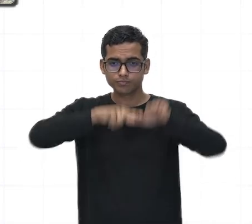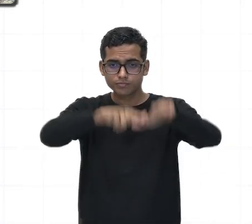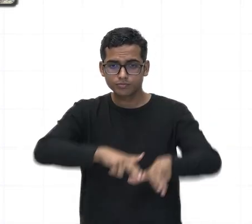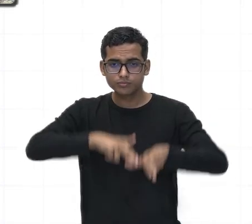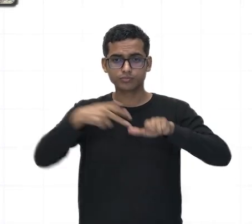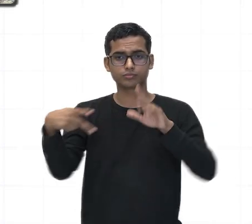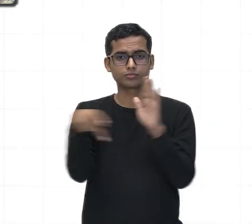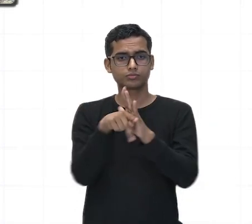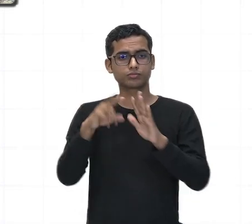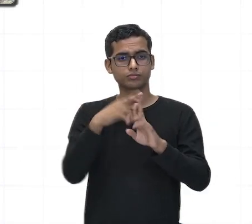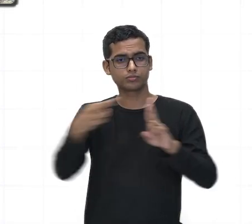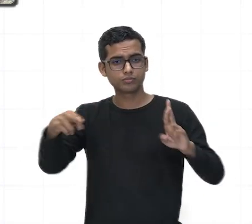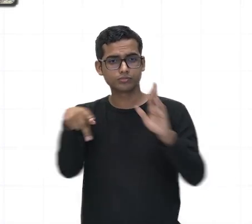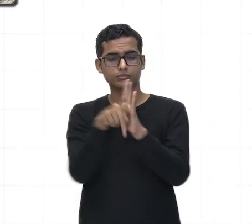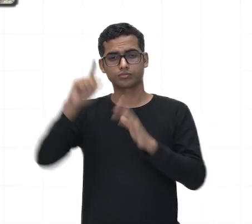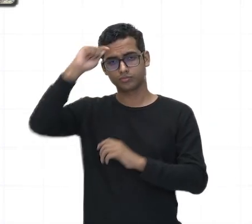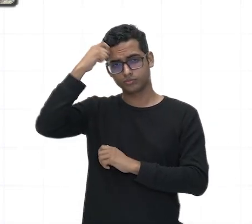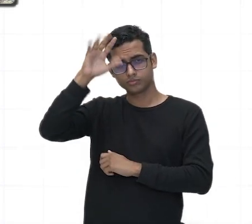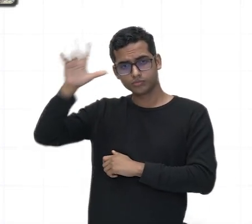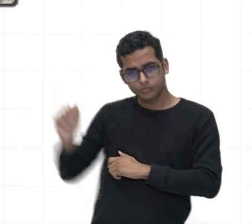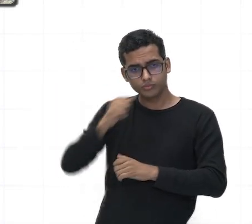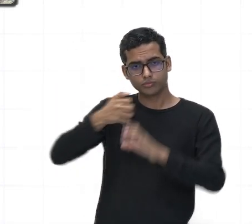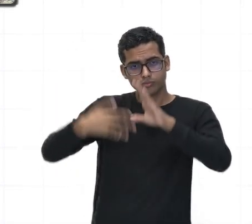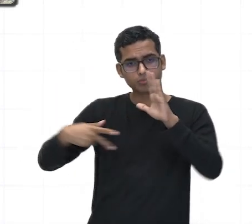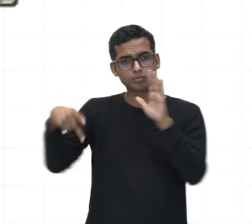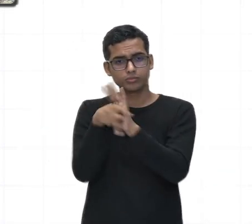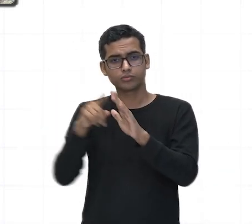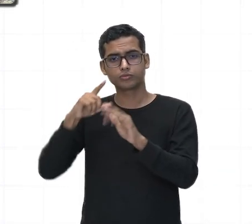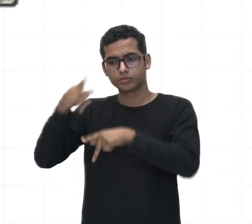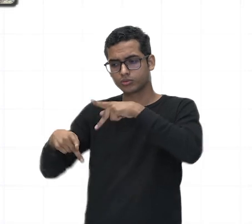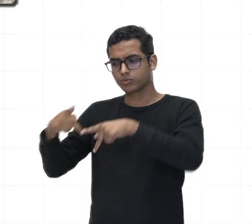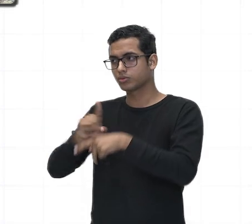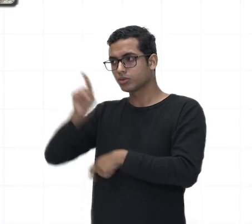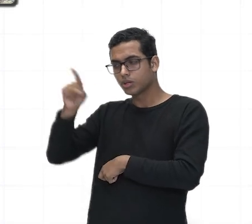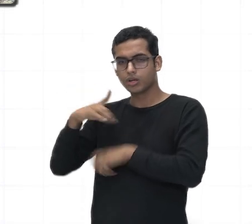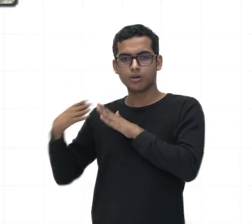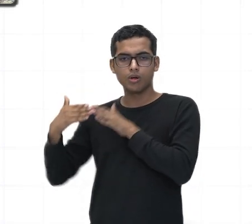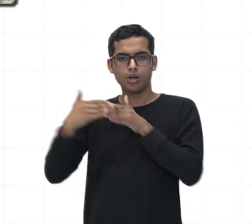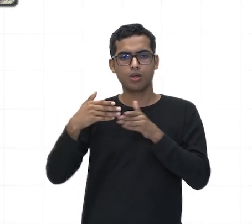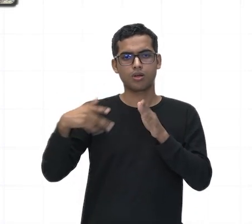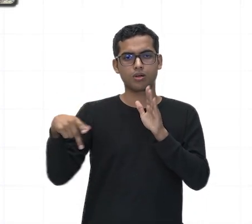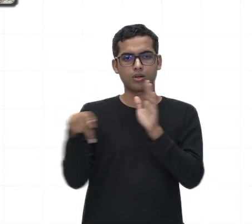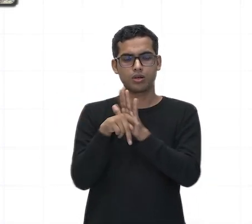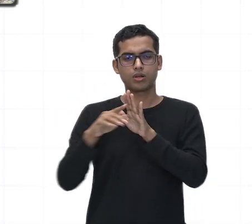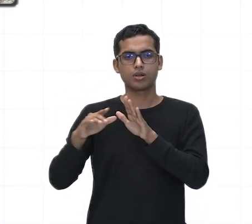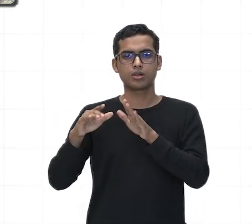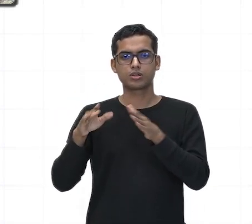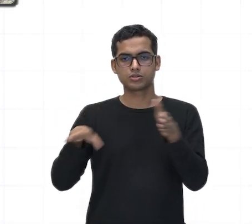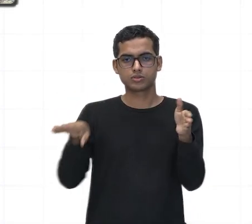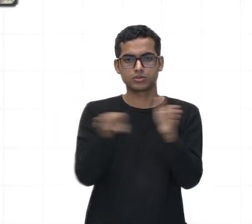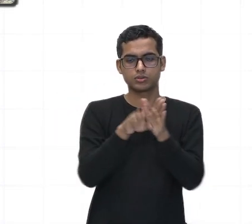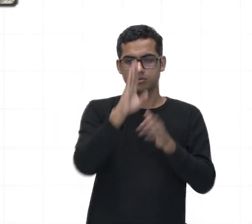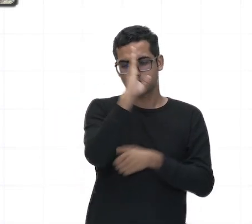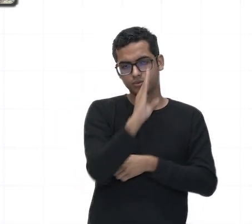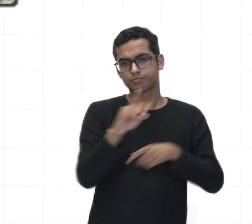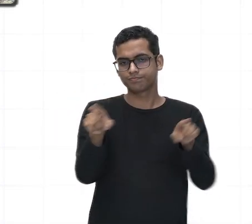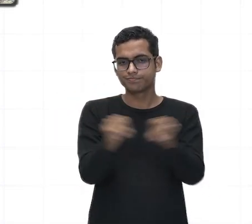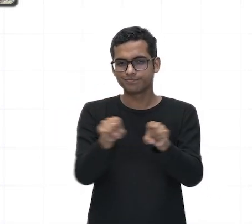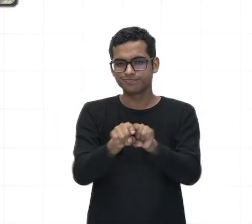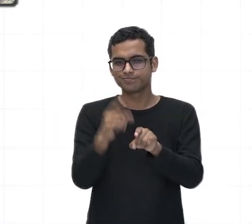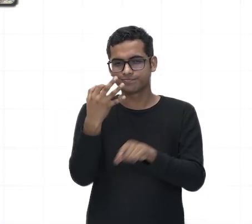se vem para o Brasil, assume características próprias sem deixar suas raízes africanas. Após a